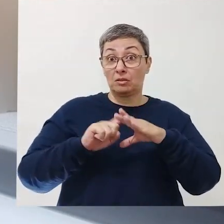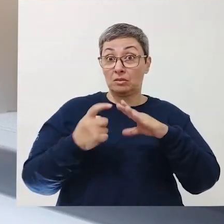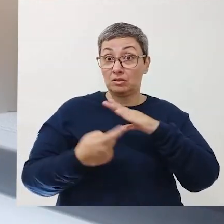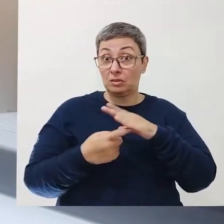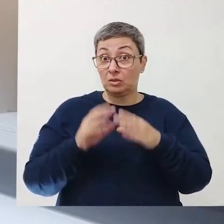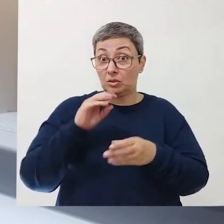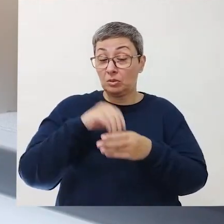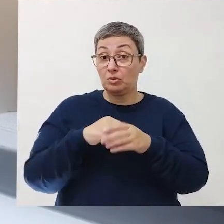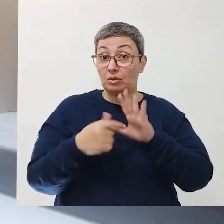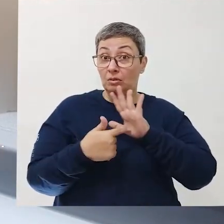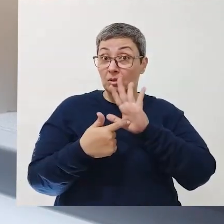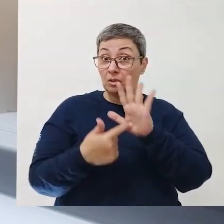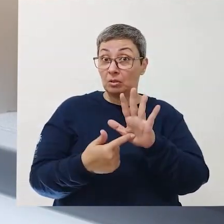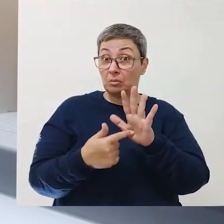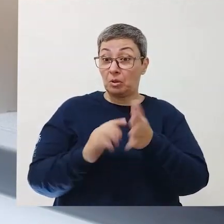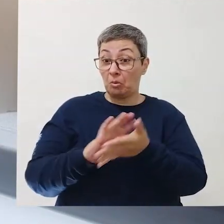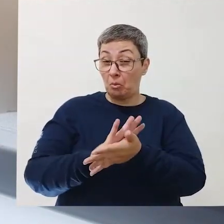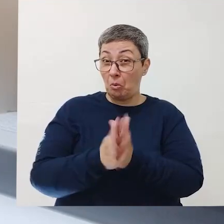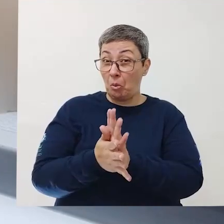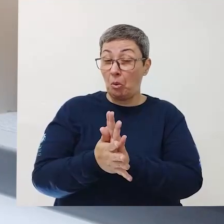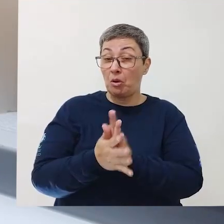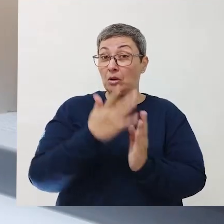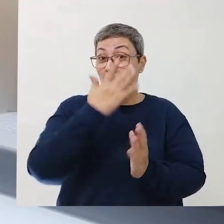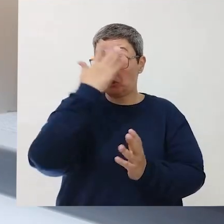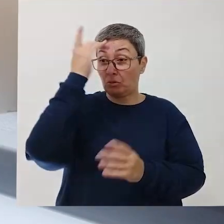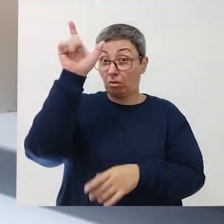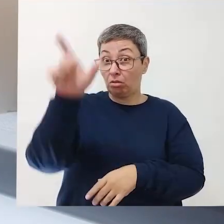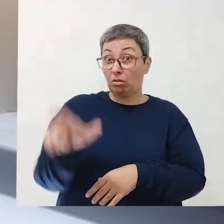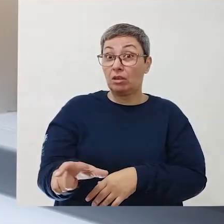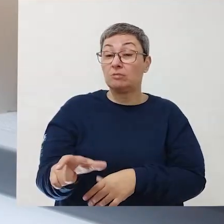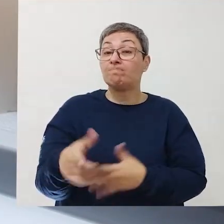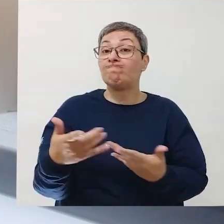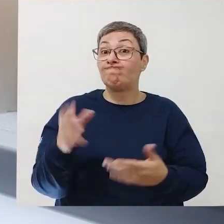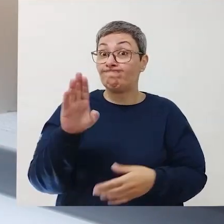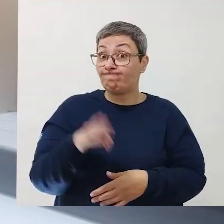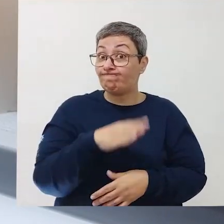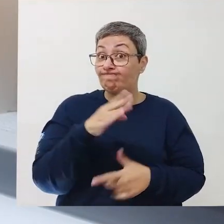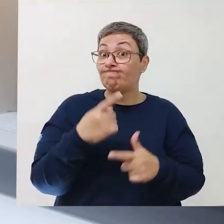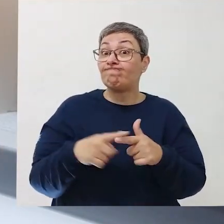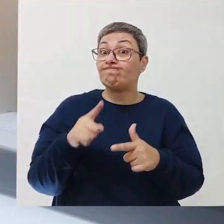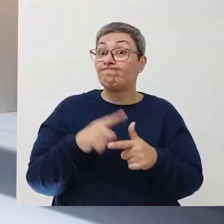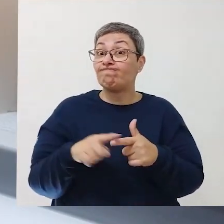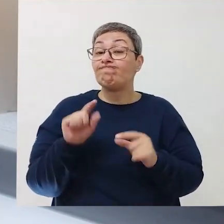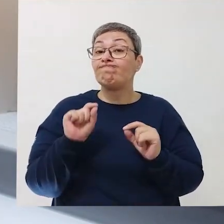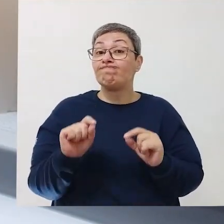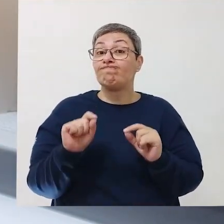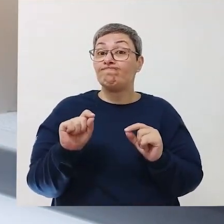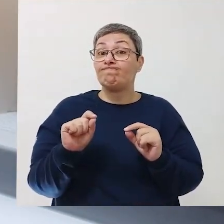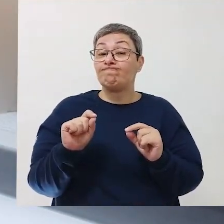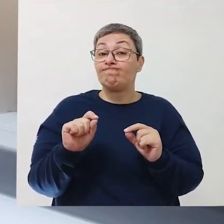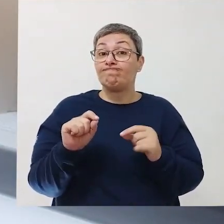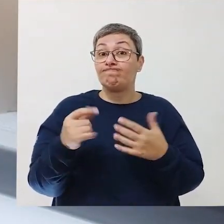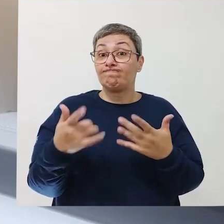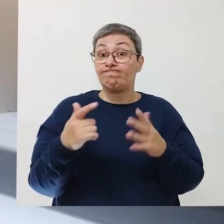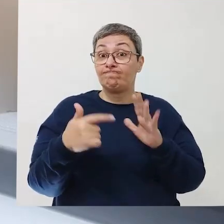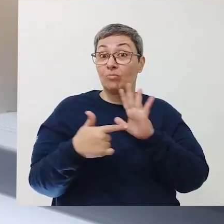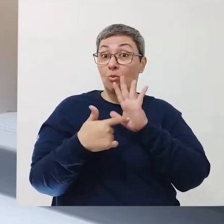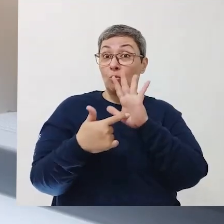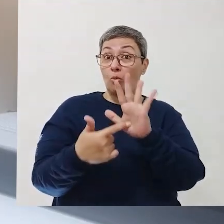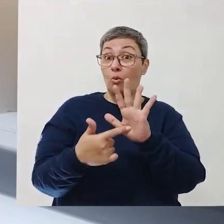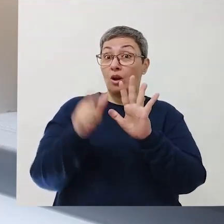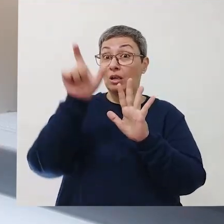virtual Onde normalmente as pessoas que são canceladas Têm atos